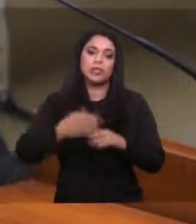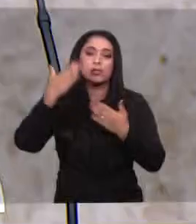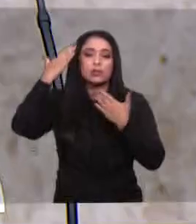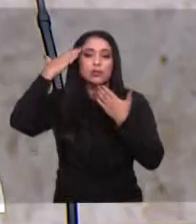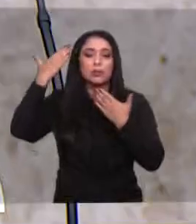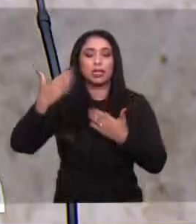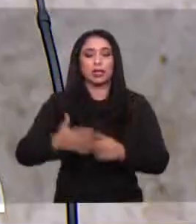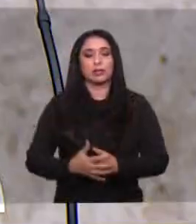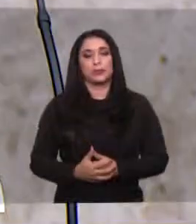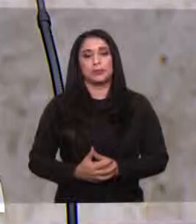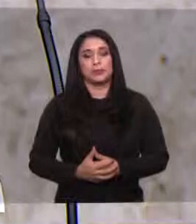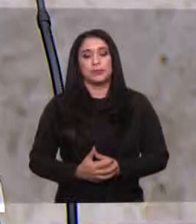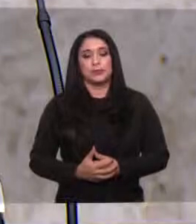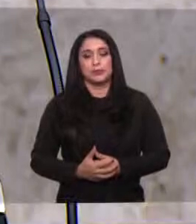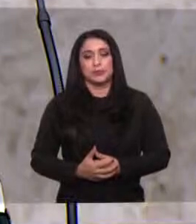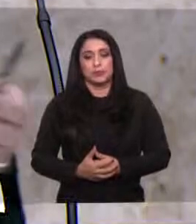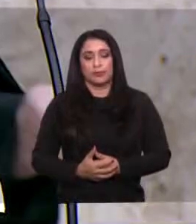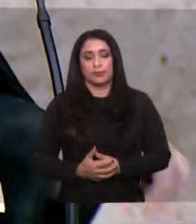obrigado.